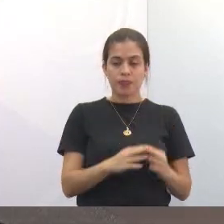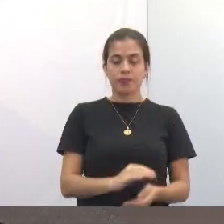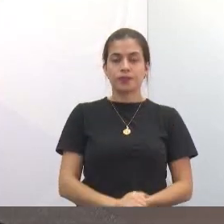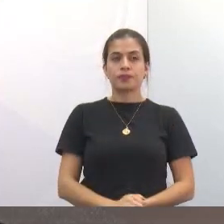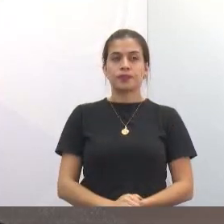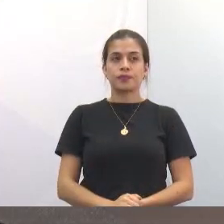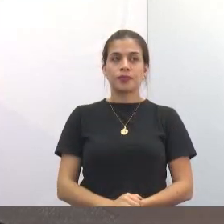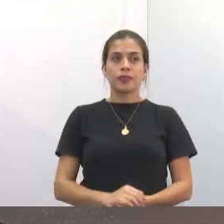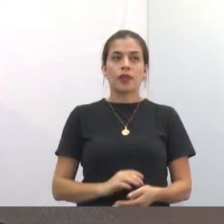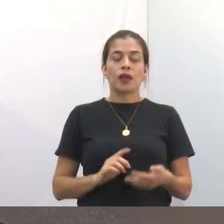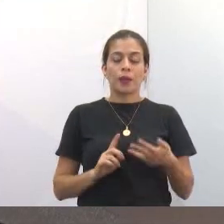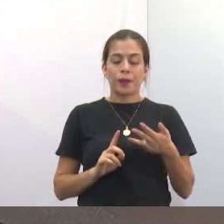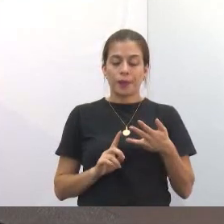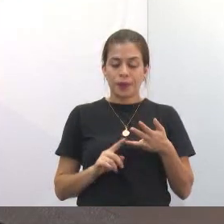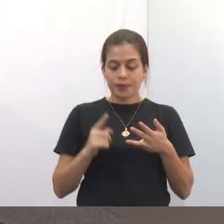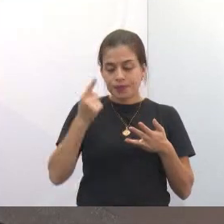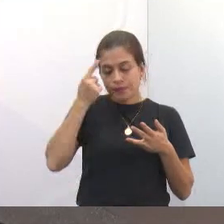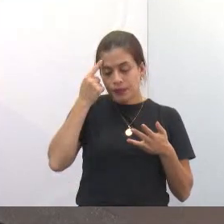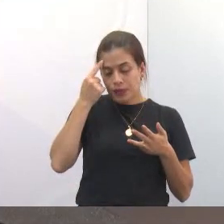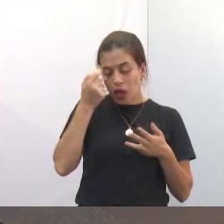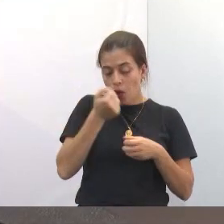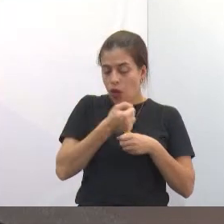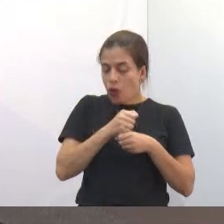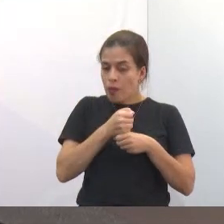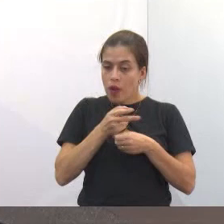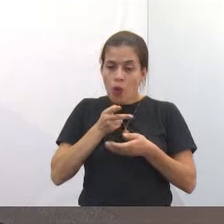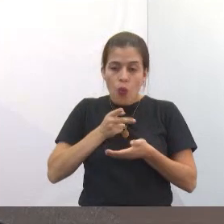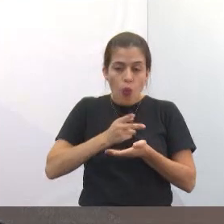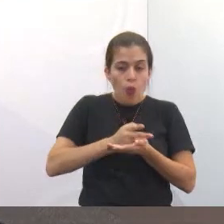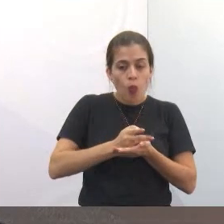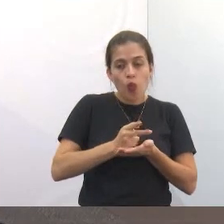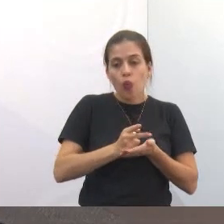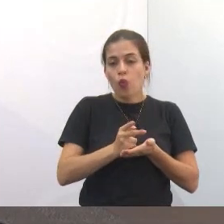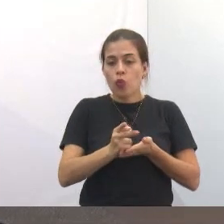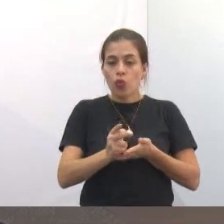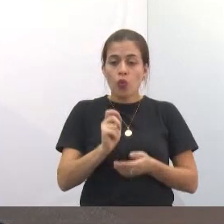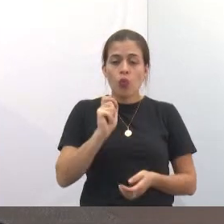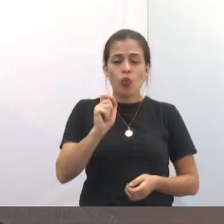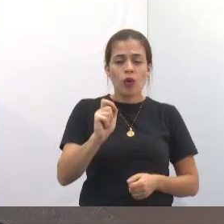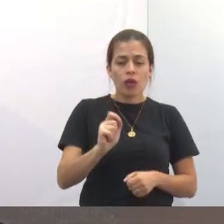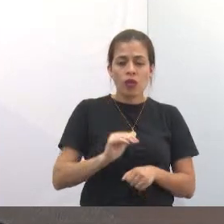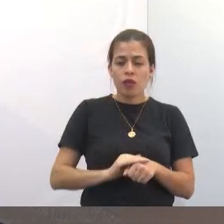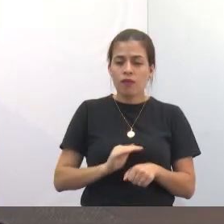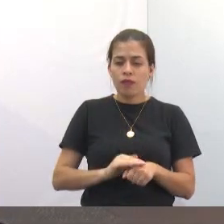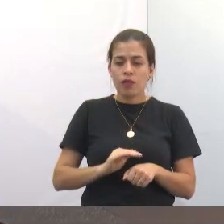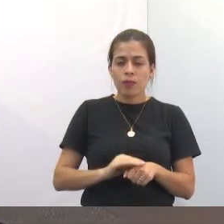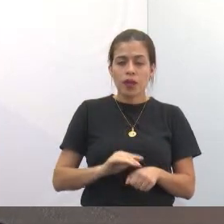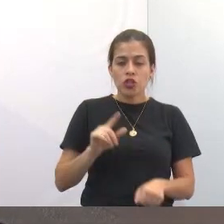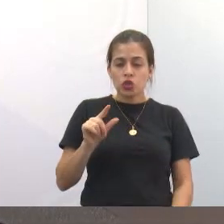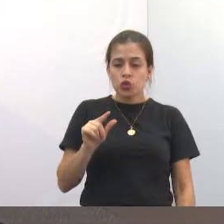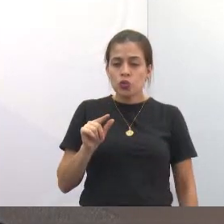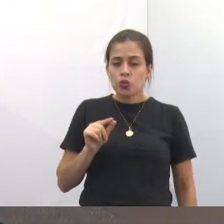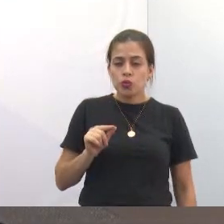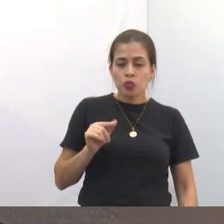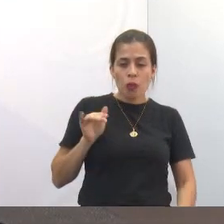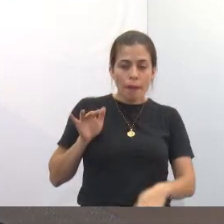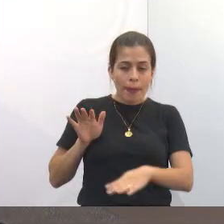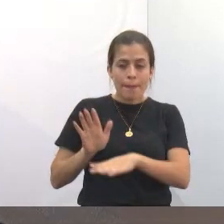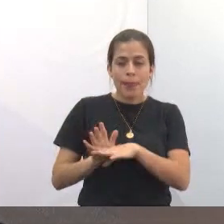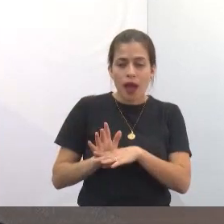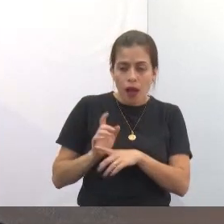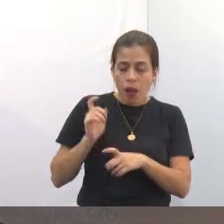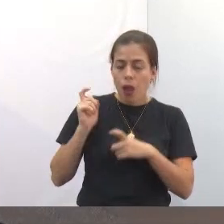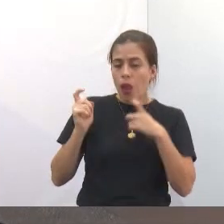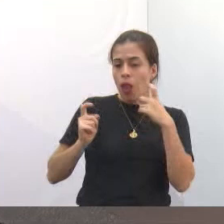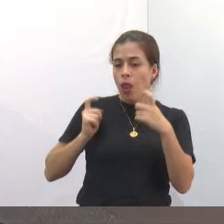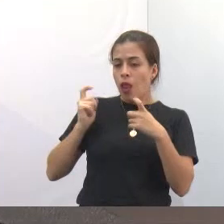4. Considerando que a obra ainda está em andamento, o que tem sido feito para amenizar os danos, transtornos e